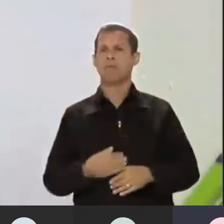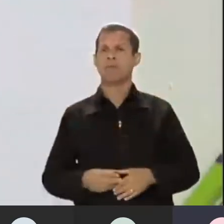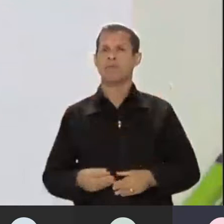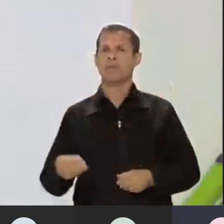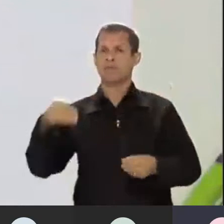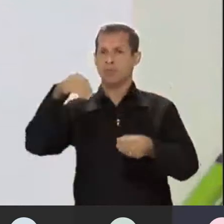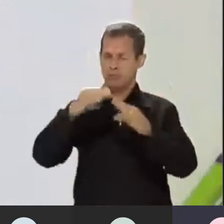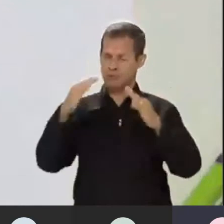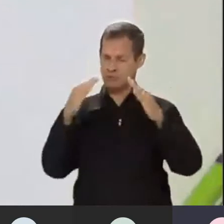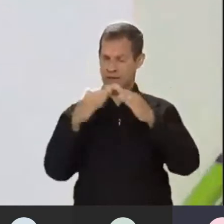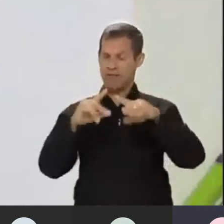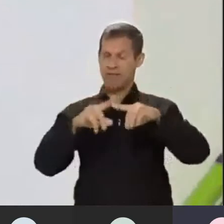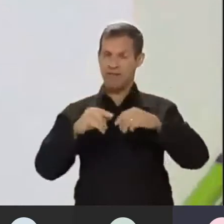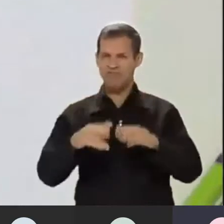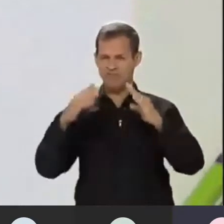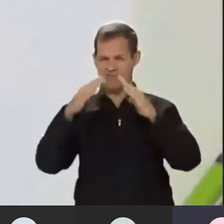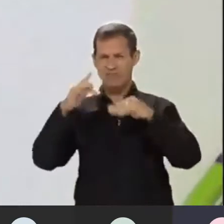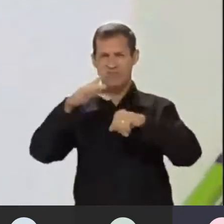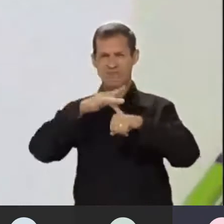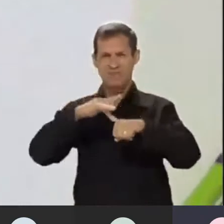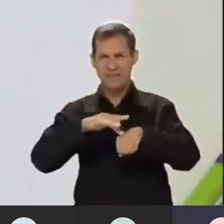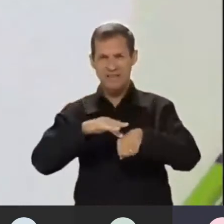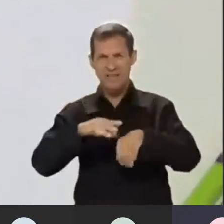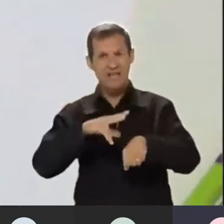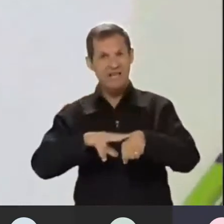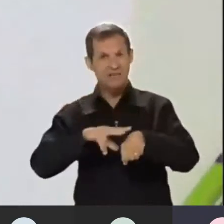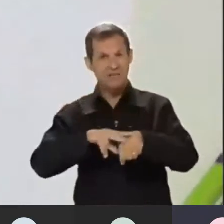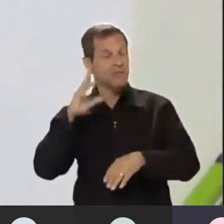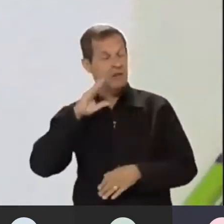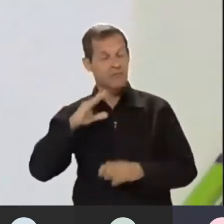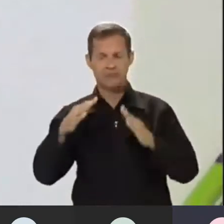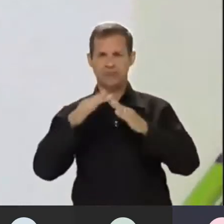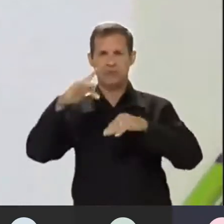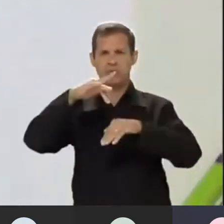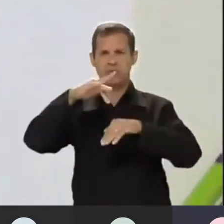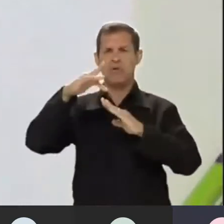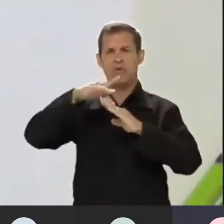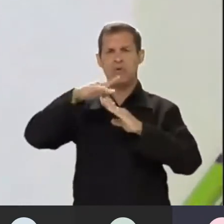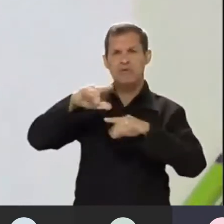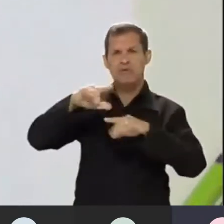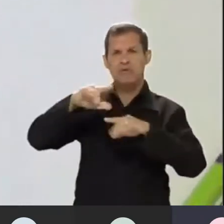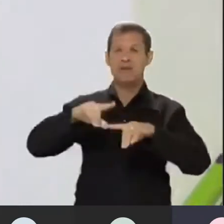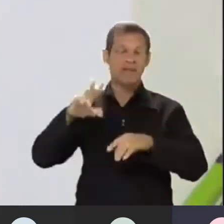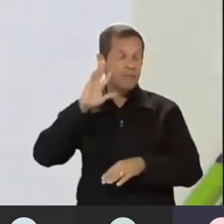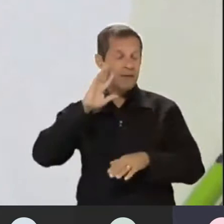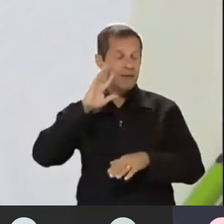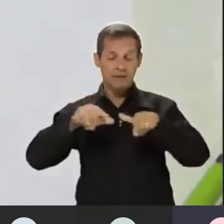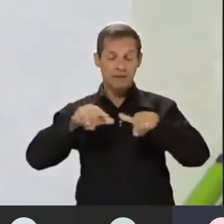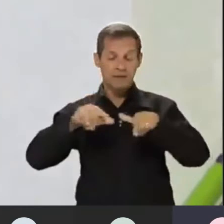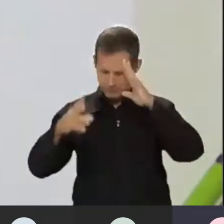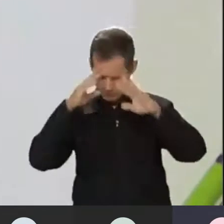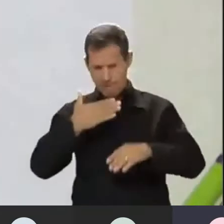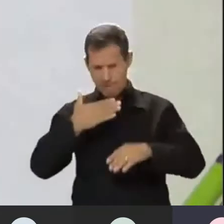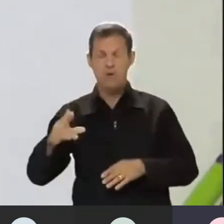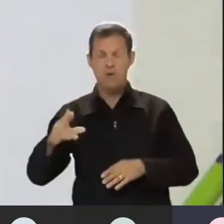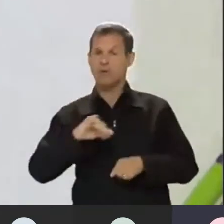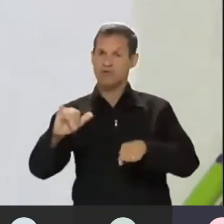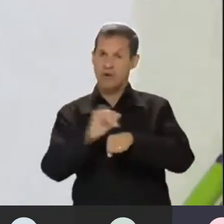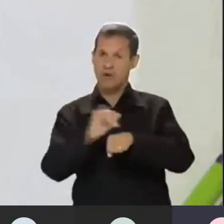ambiente interno. Tá? A questão do telhado verde é algo muito bacana a ser trabalhado, é algo que cada vez mais a gente tem que pensar